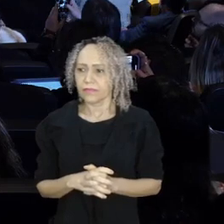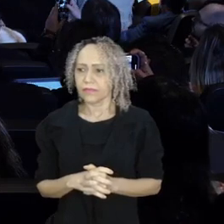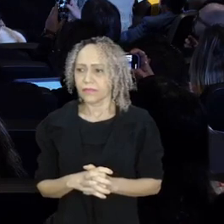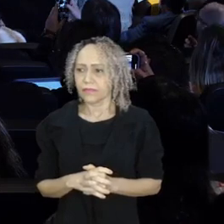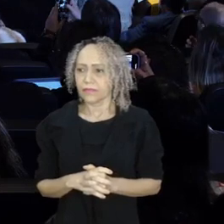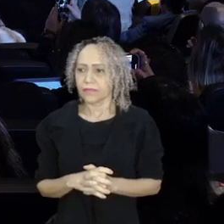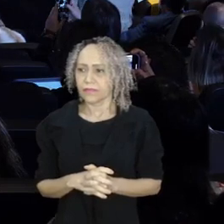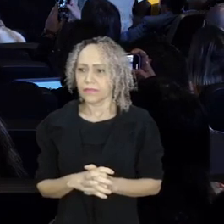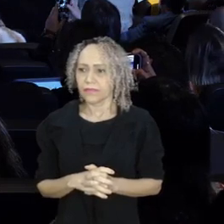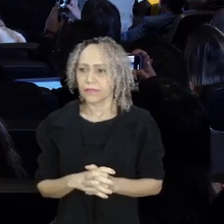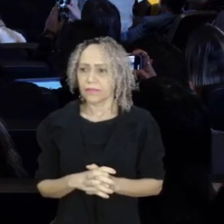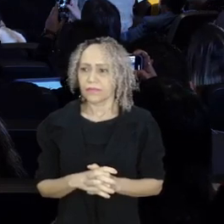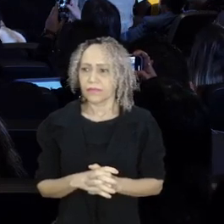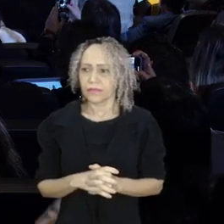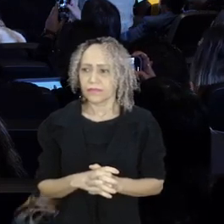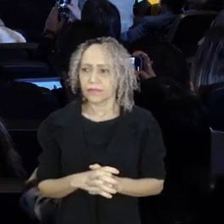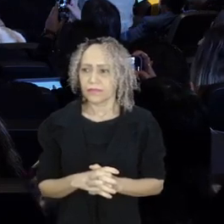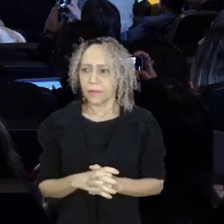foi anunciado.